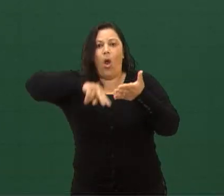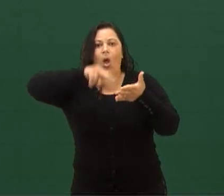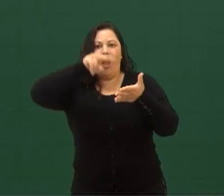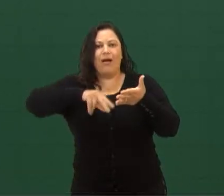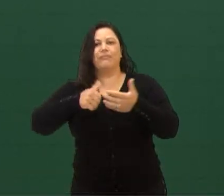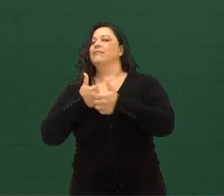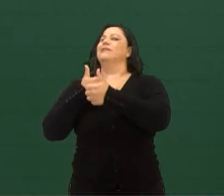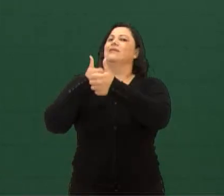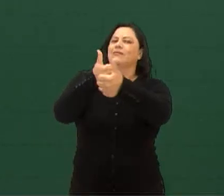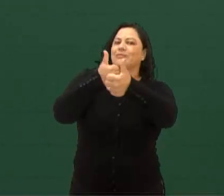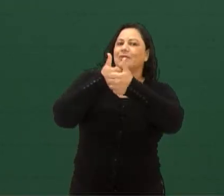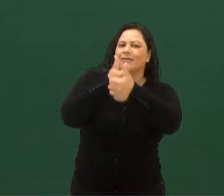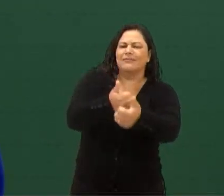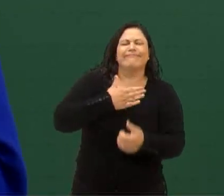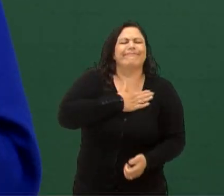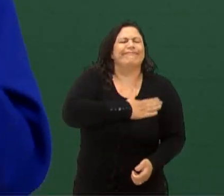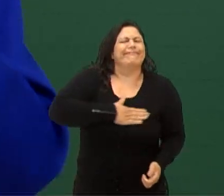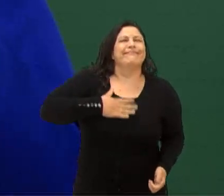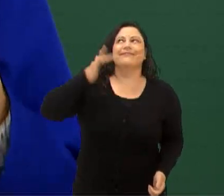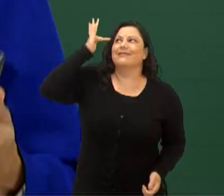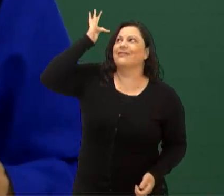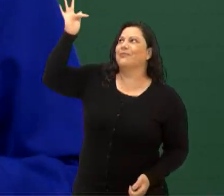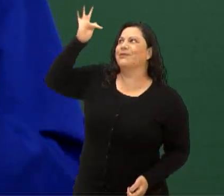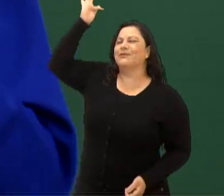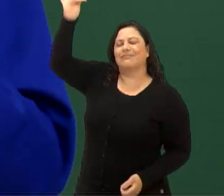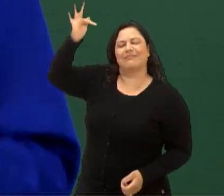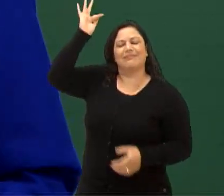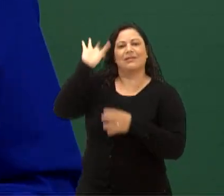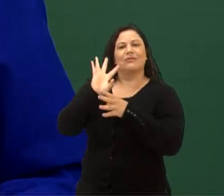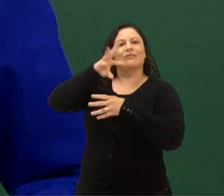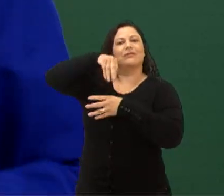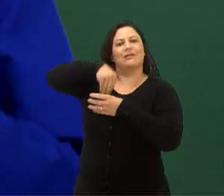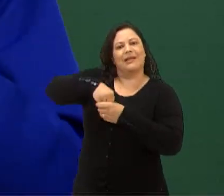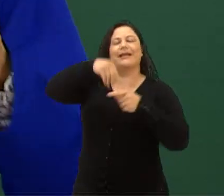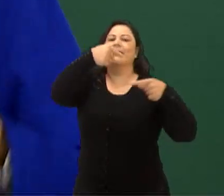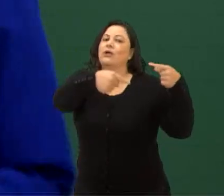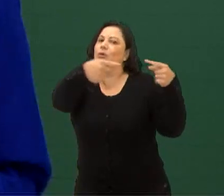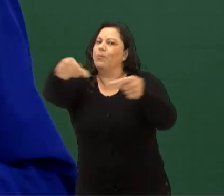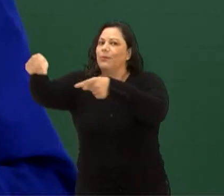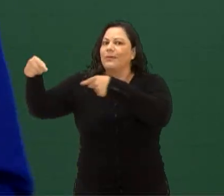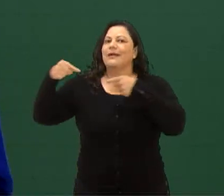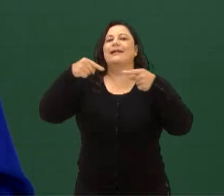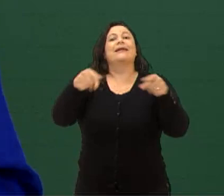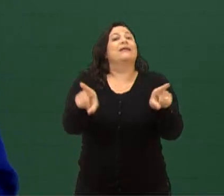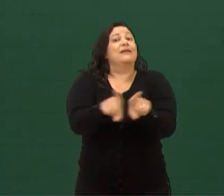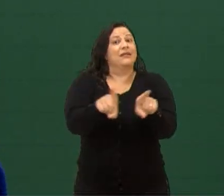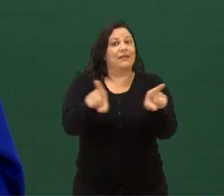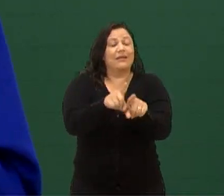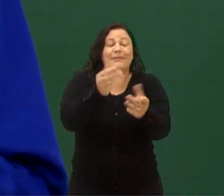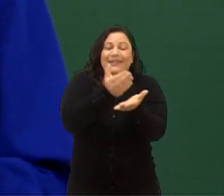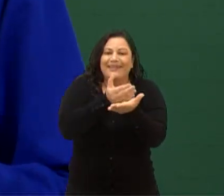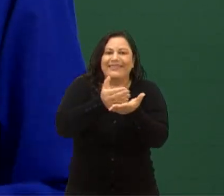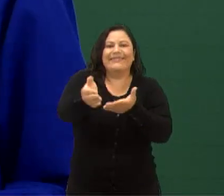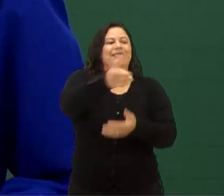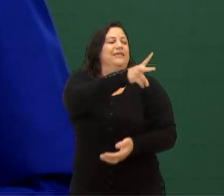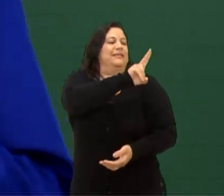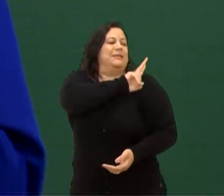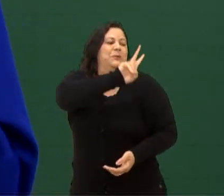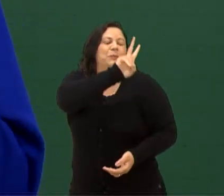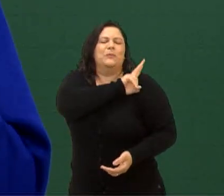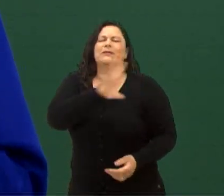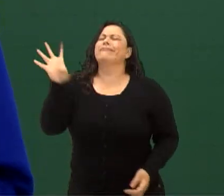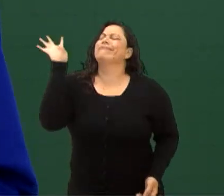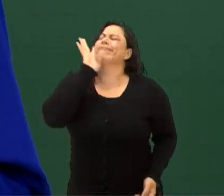muito de filosofia. Espero também que gostem dentro da filosofia política também, que estamos iniciando aí agora, né, segundo ano. Vai ser muito